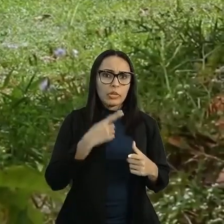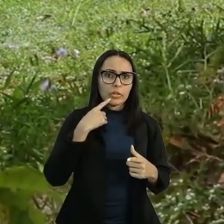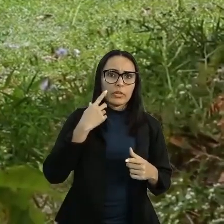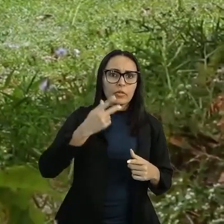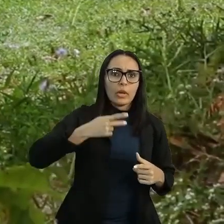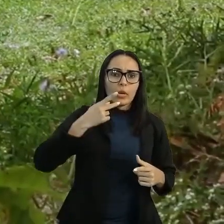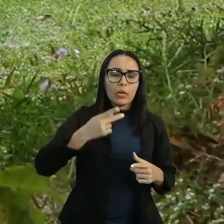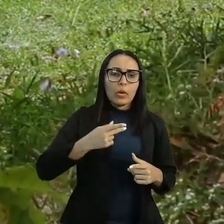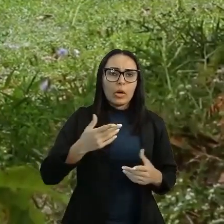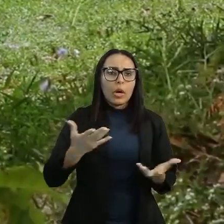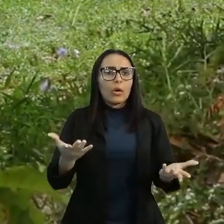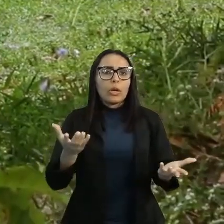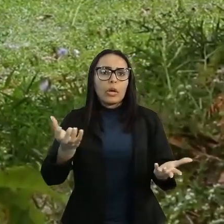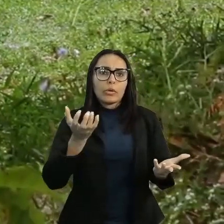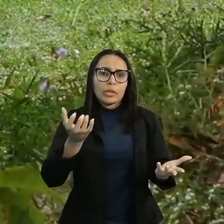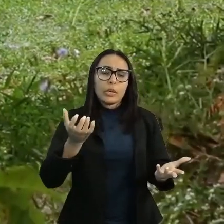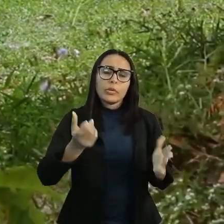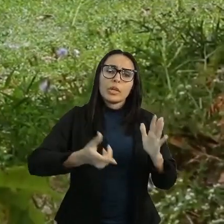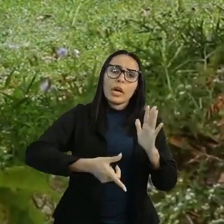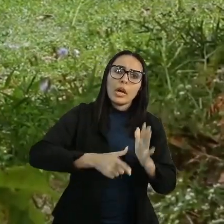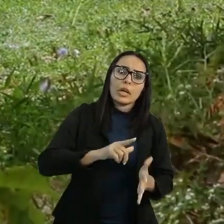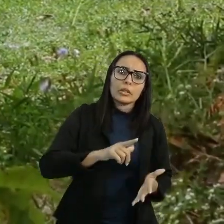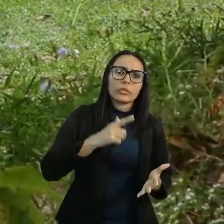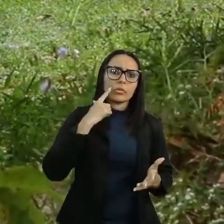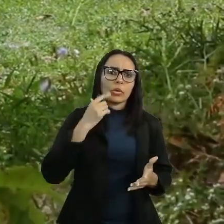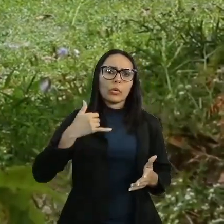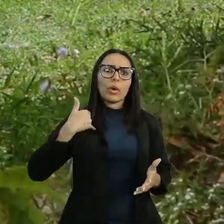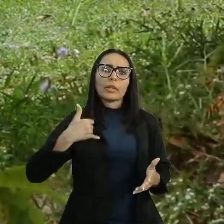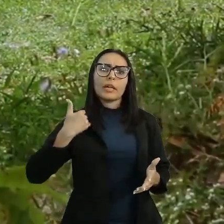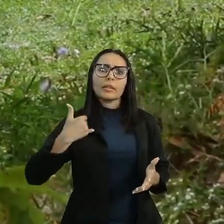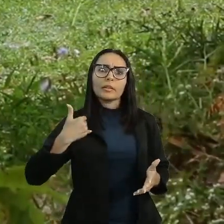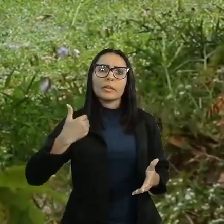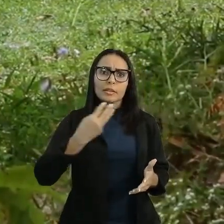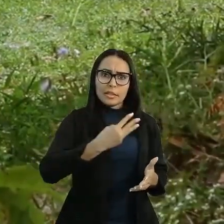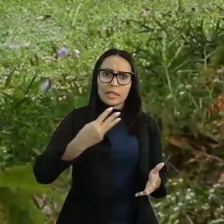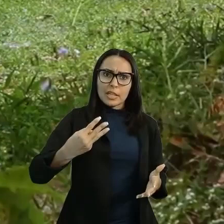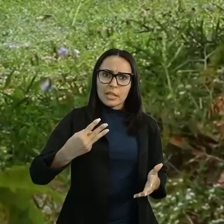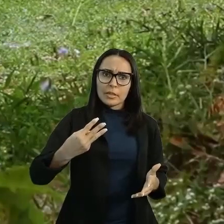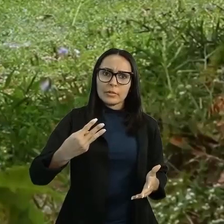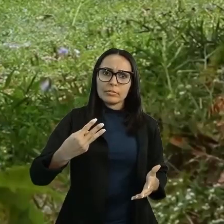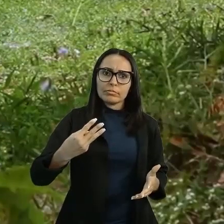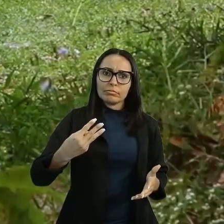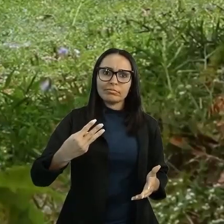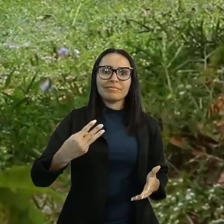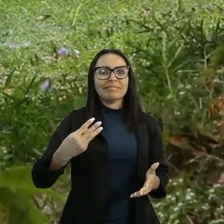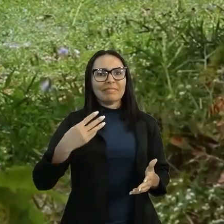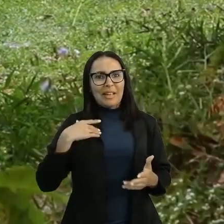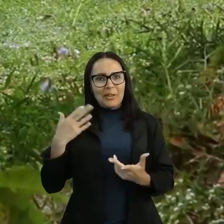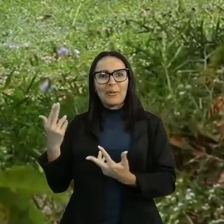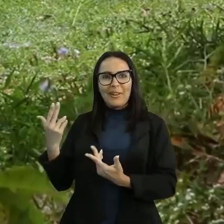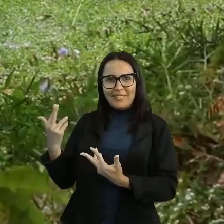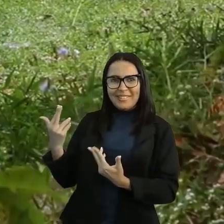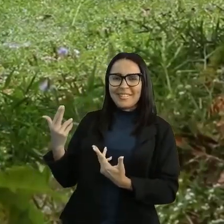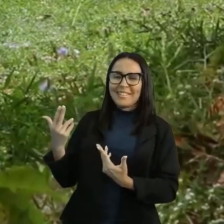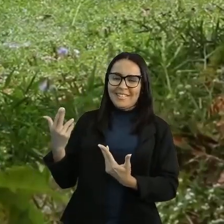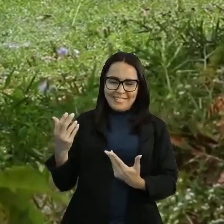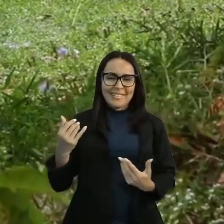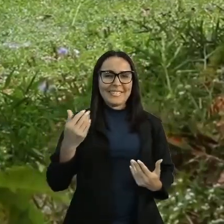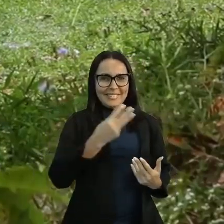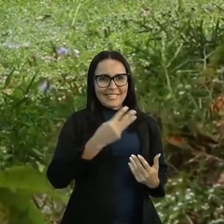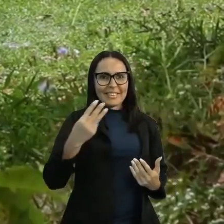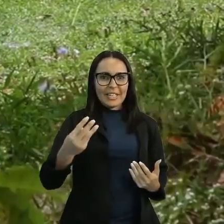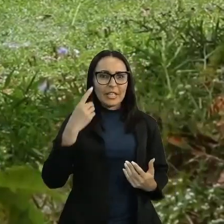o quê? E aí, talvez para conseguir deixar isso bem claro, bem amarradinho, eu queria poder começar a nossa conversa aqui falando